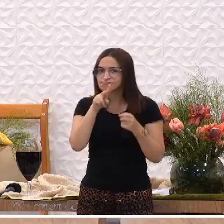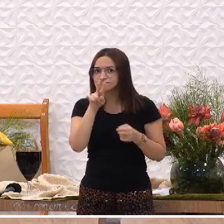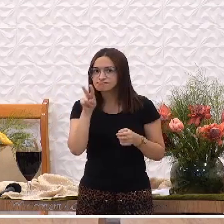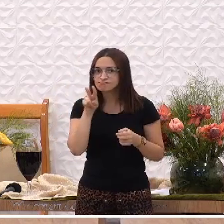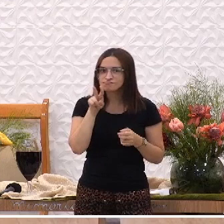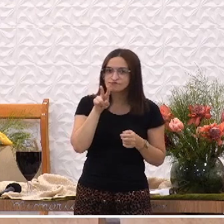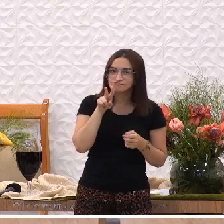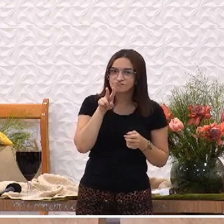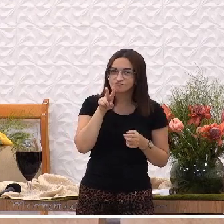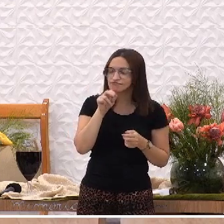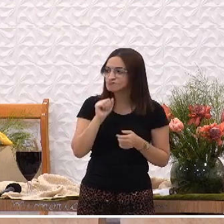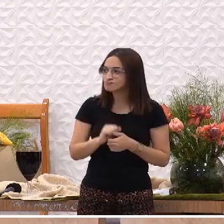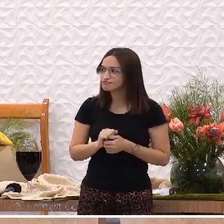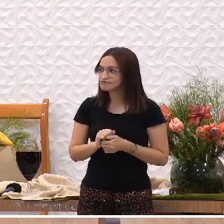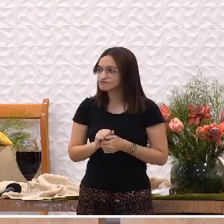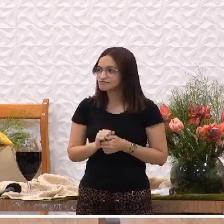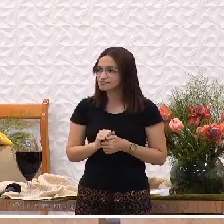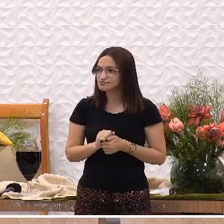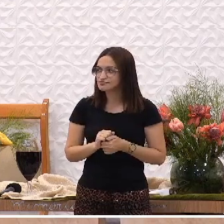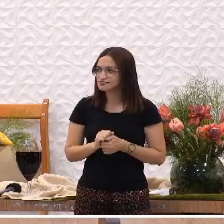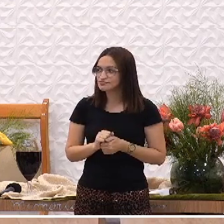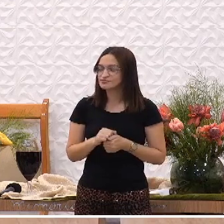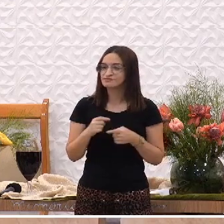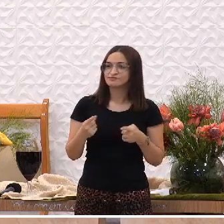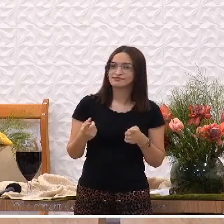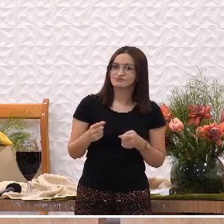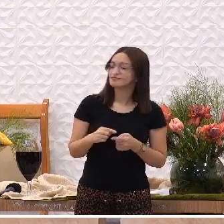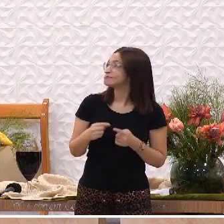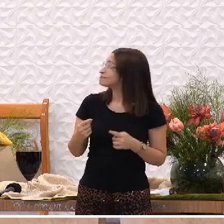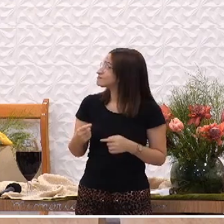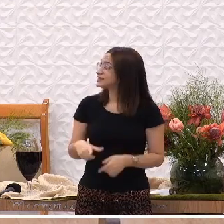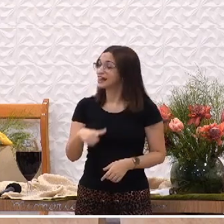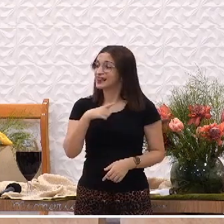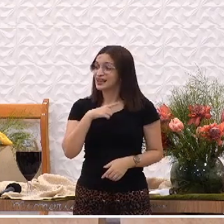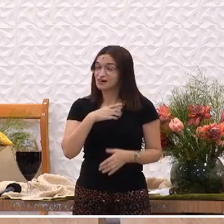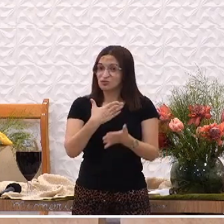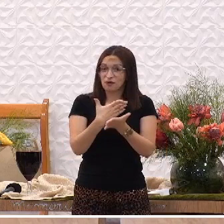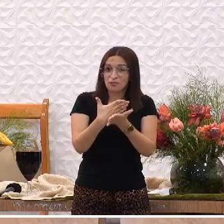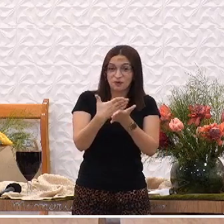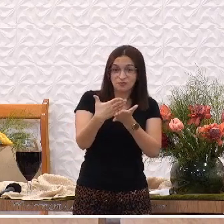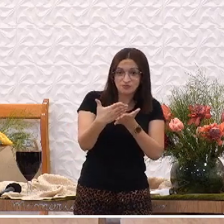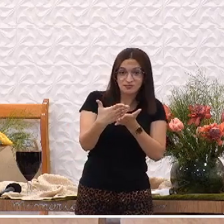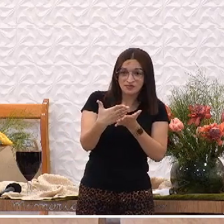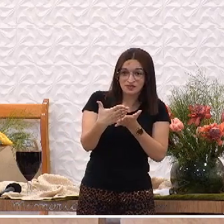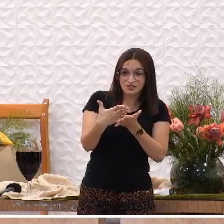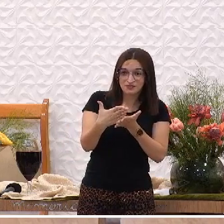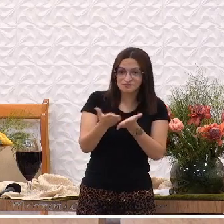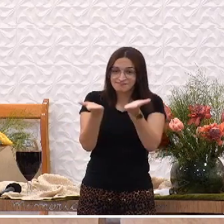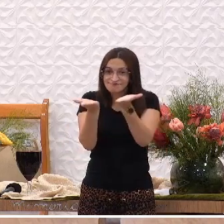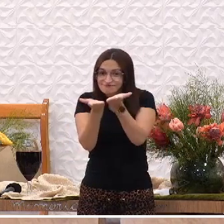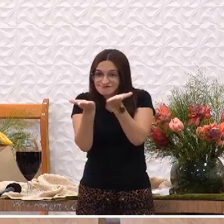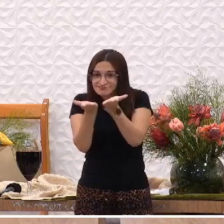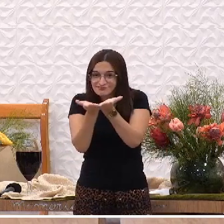Isso está bem simplificado, tá? Mas ali teve o começo do cristianismo, e aí a gente tinha